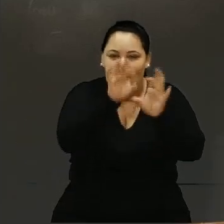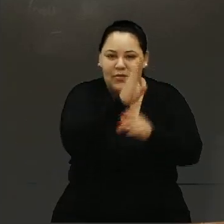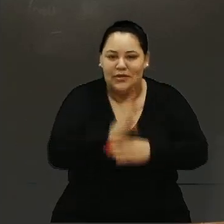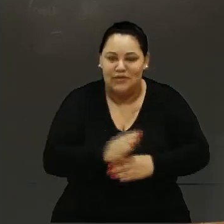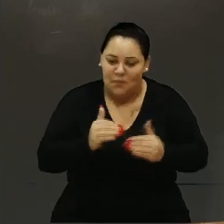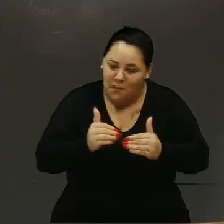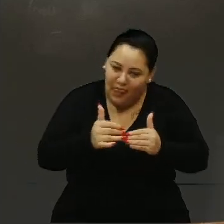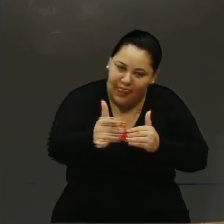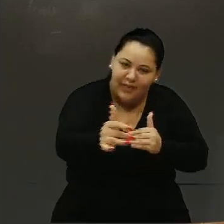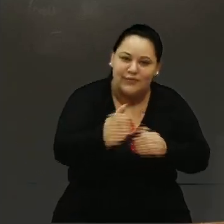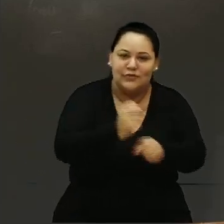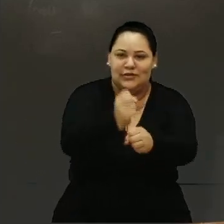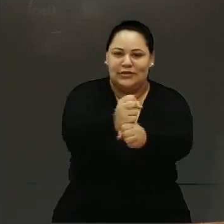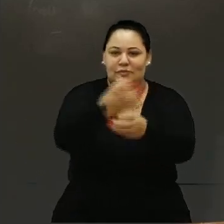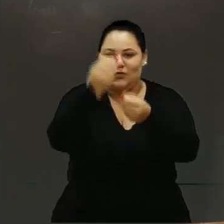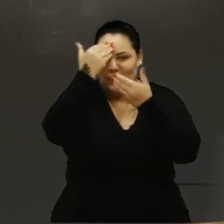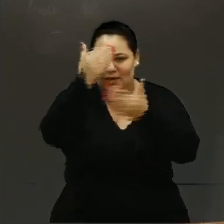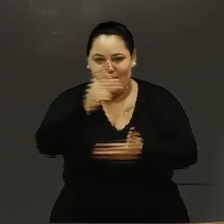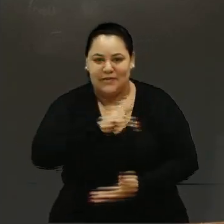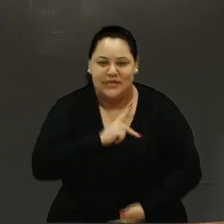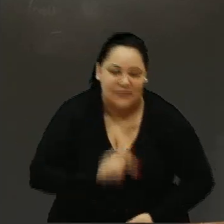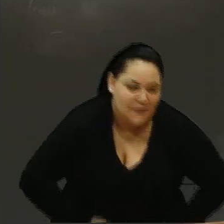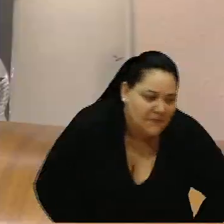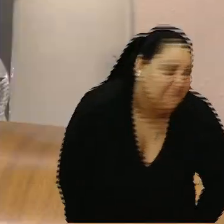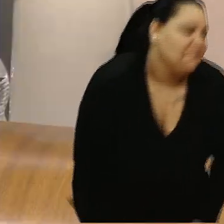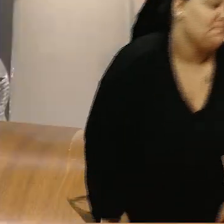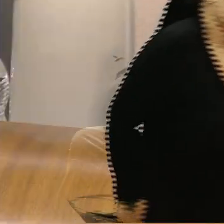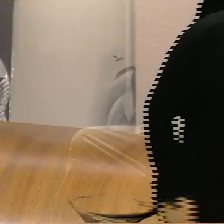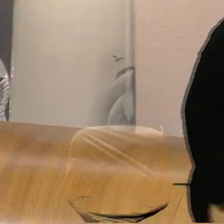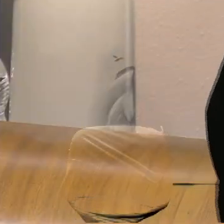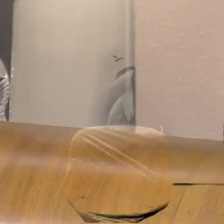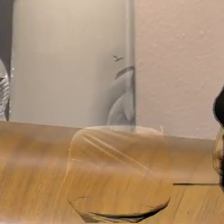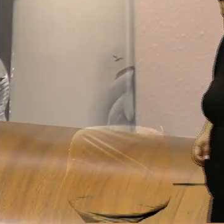para o próximo período. Muito obrigado, presidente. Obrigado. Com a palavra, vereador Pedro Rodrigues.